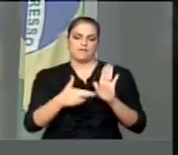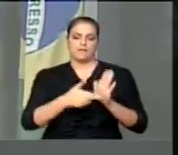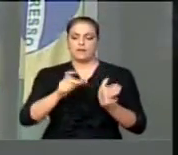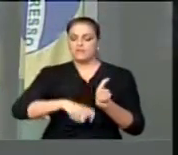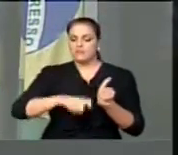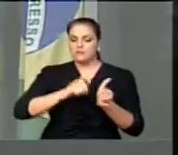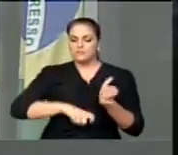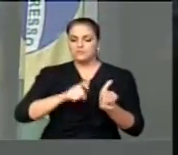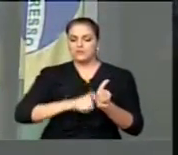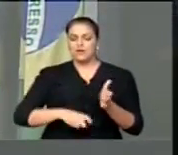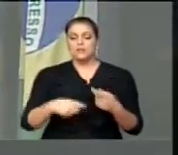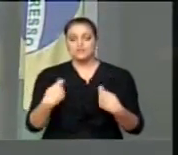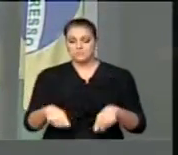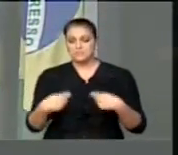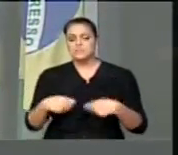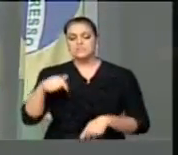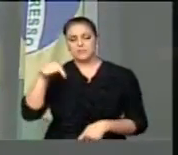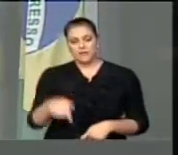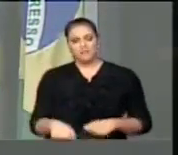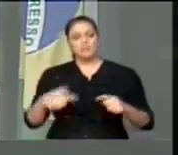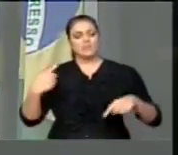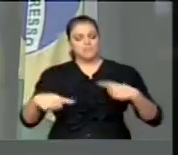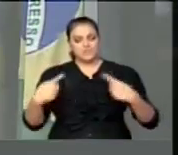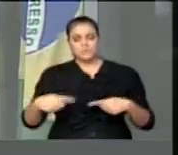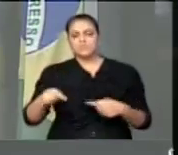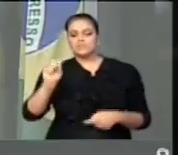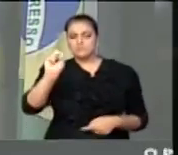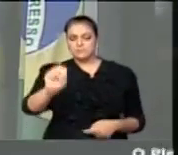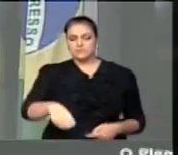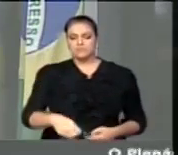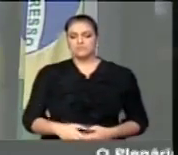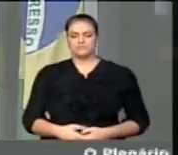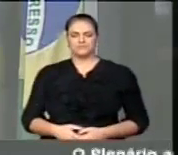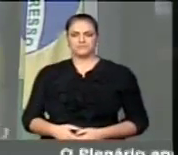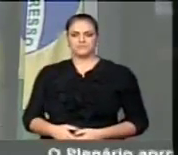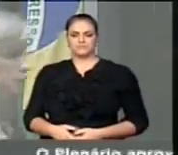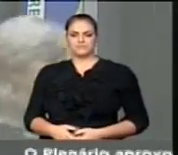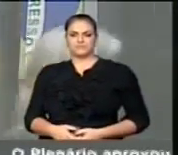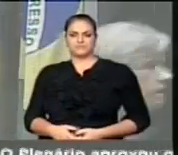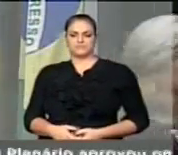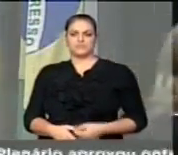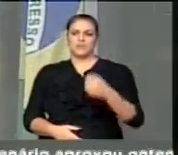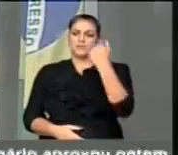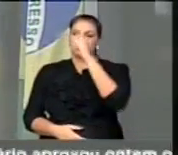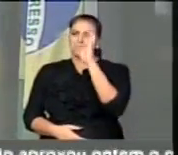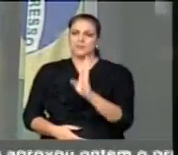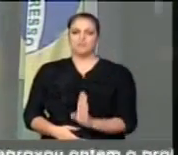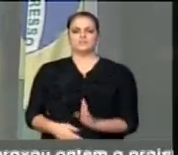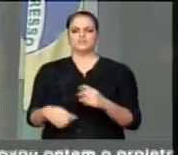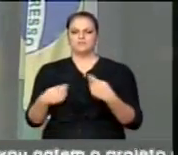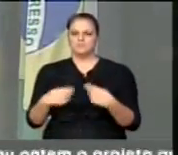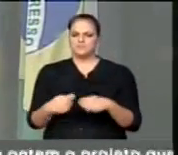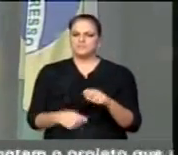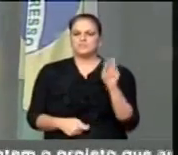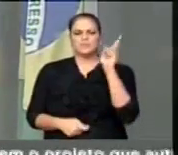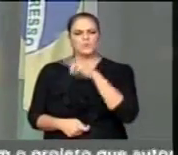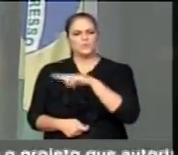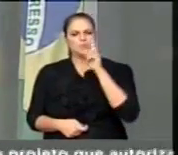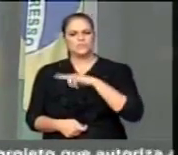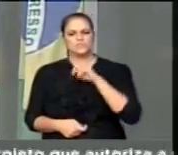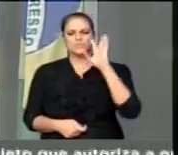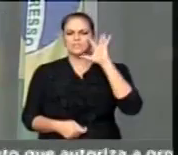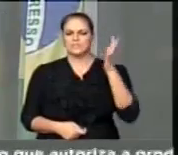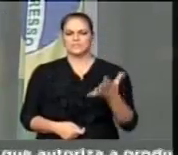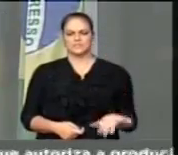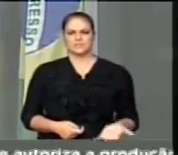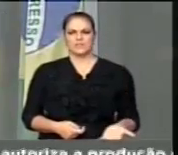ser discutidas por este Parlamento. O Brasil precisa de medidas concretas. Aquele